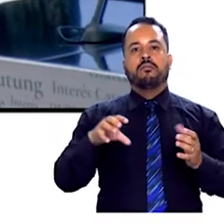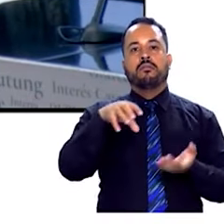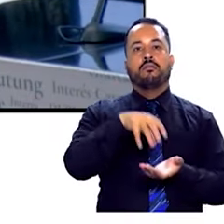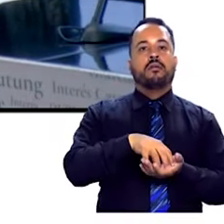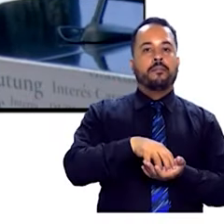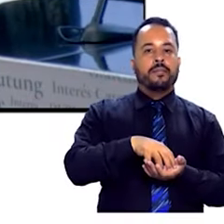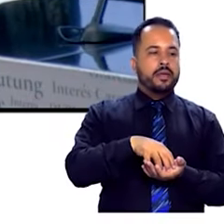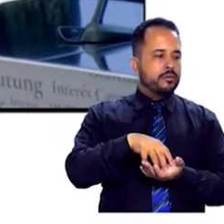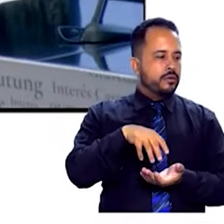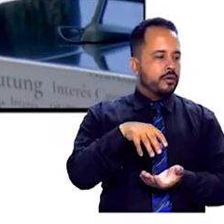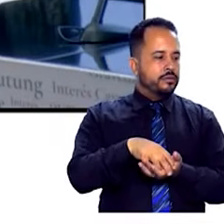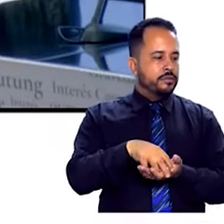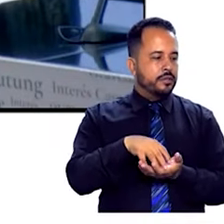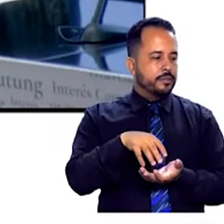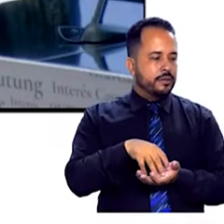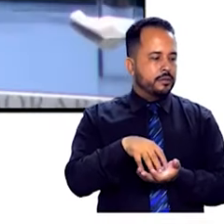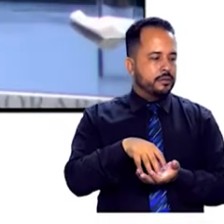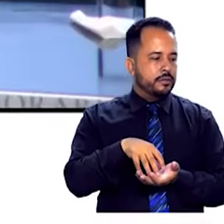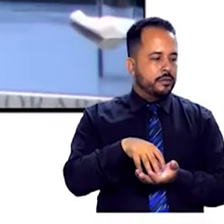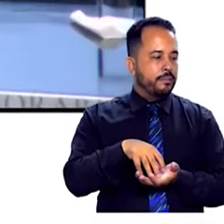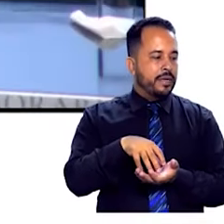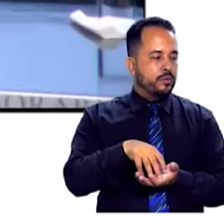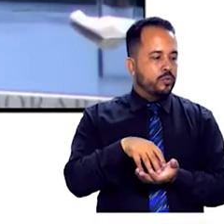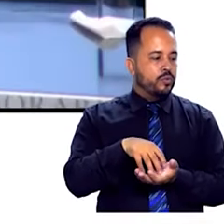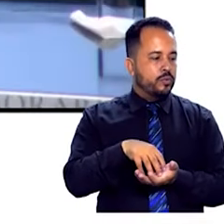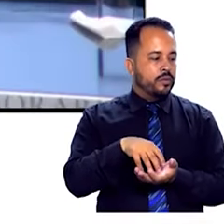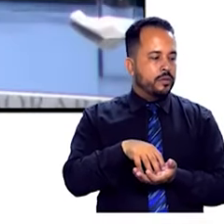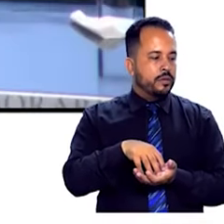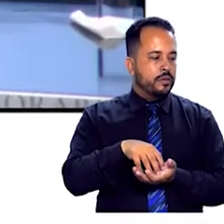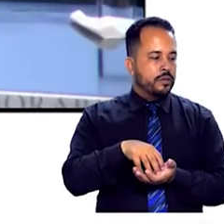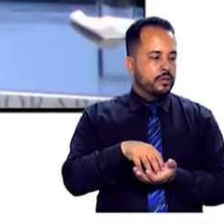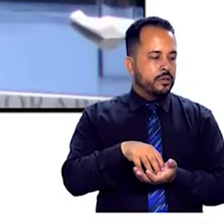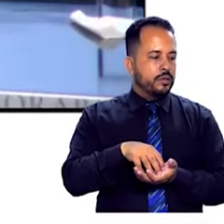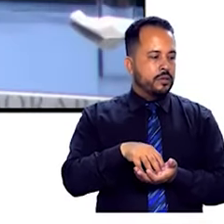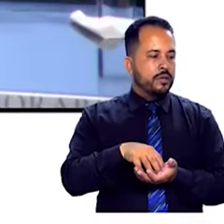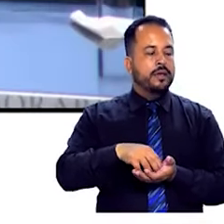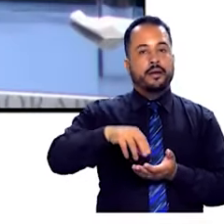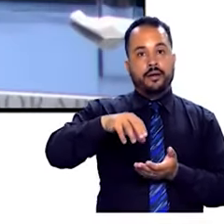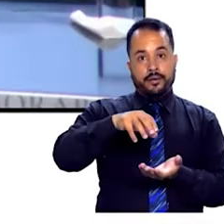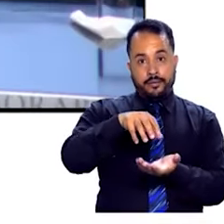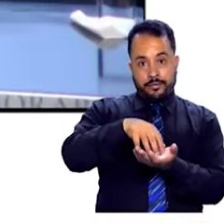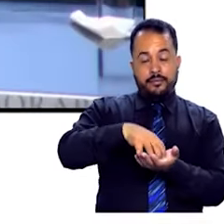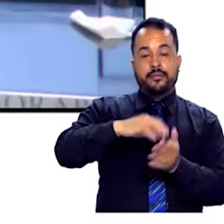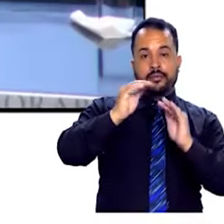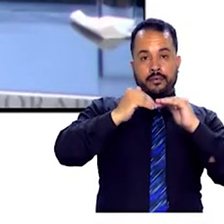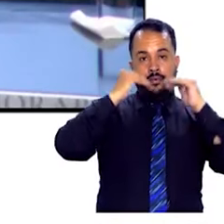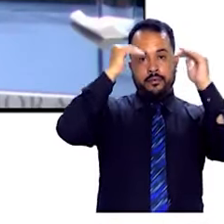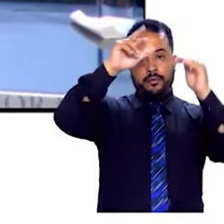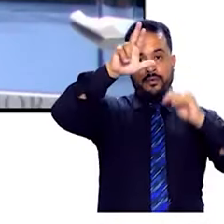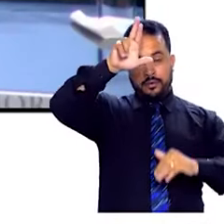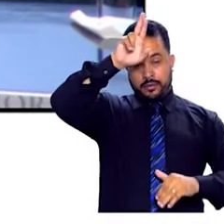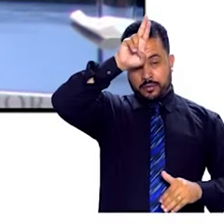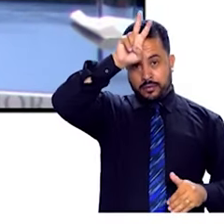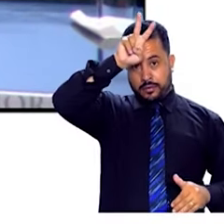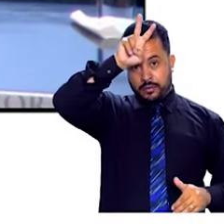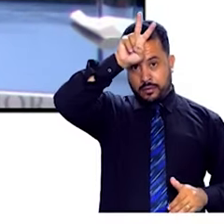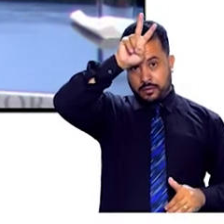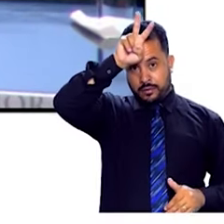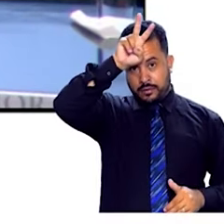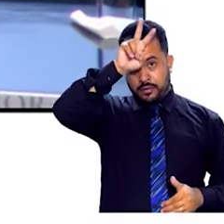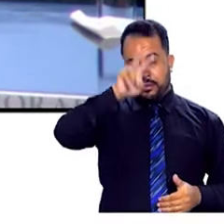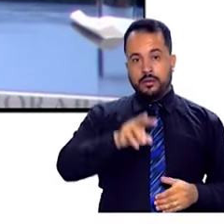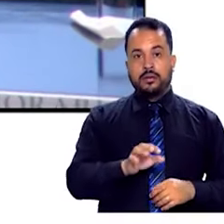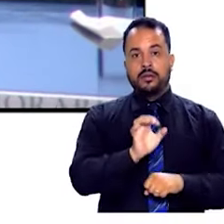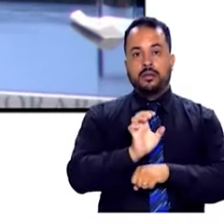temos em latinoamérica uma grande grande diferença primeiro S Quatro estados são federais